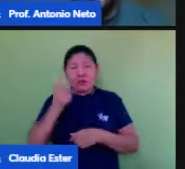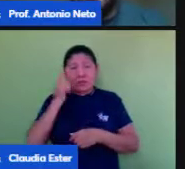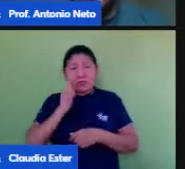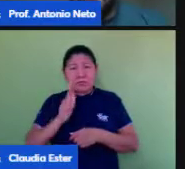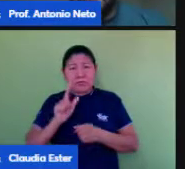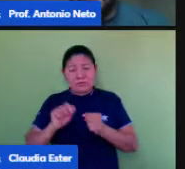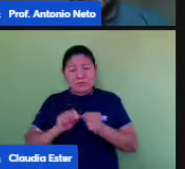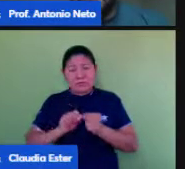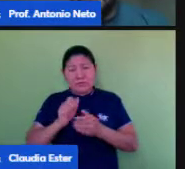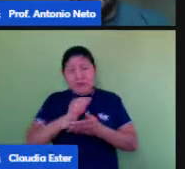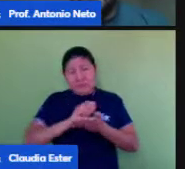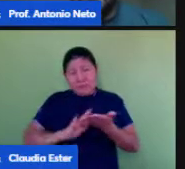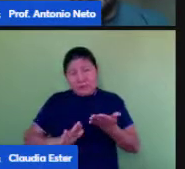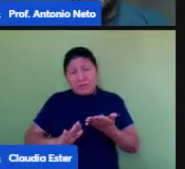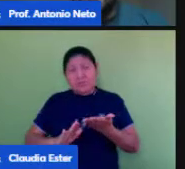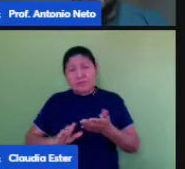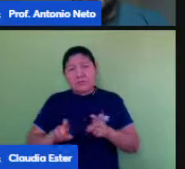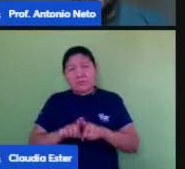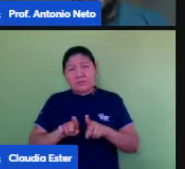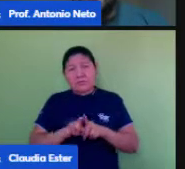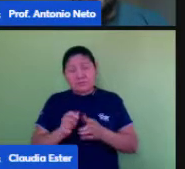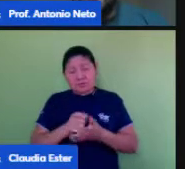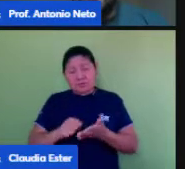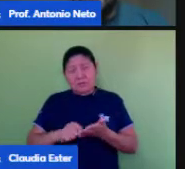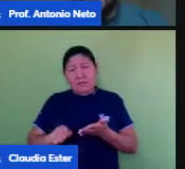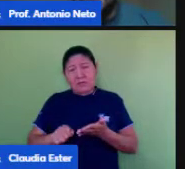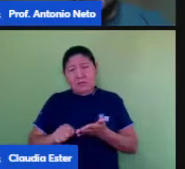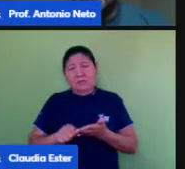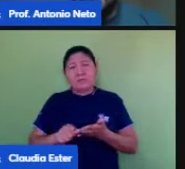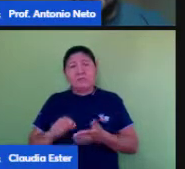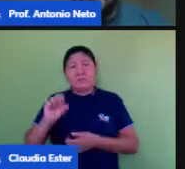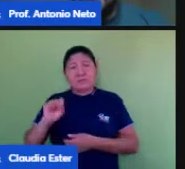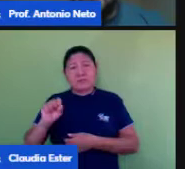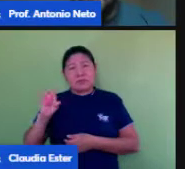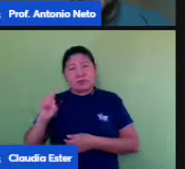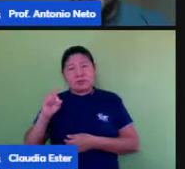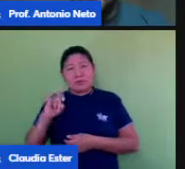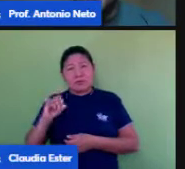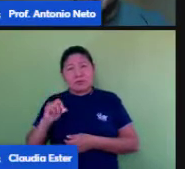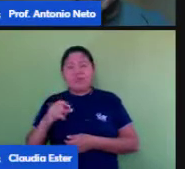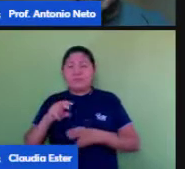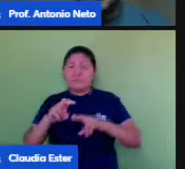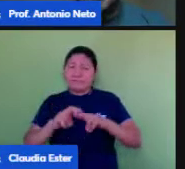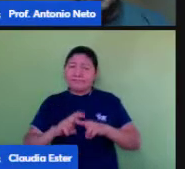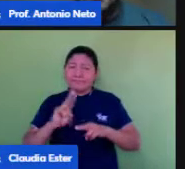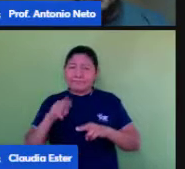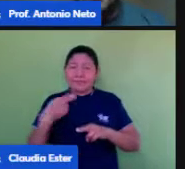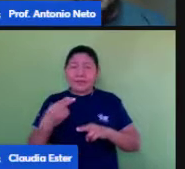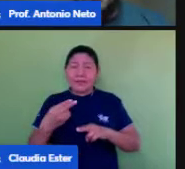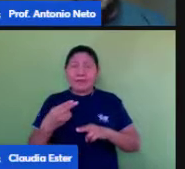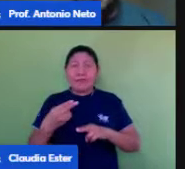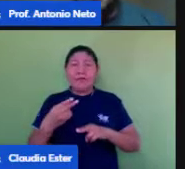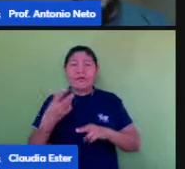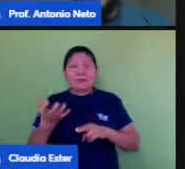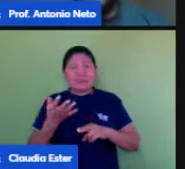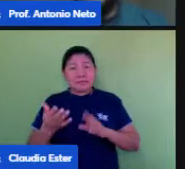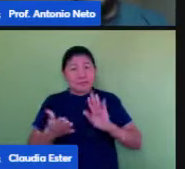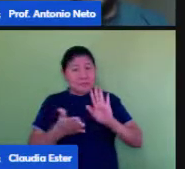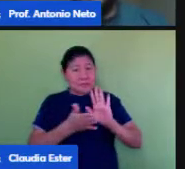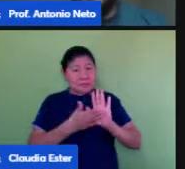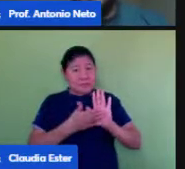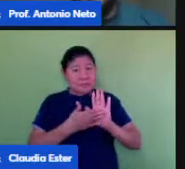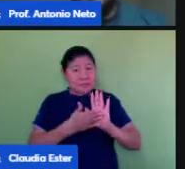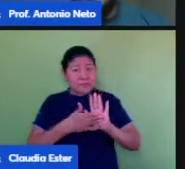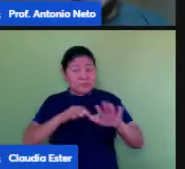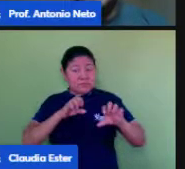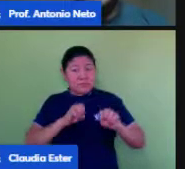na SDI. Então, a gente espera que a nossa proposta de SDI, ela tenha